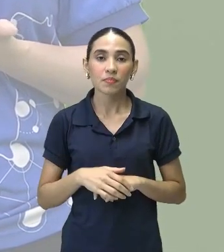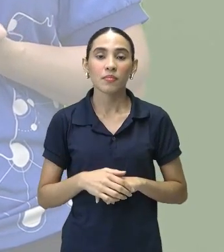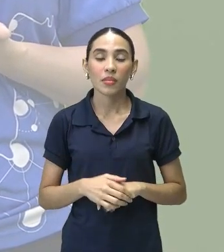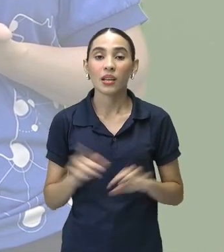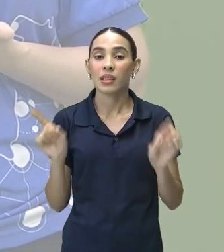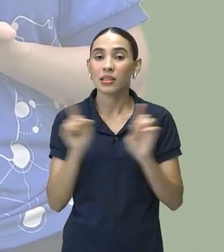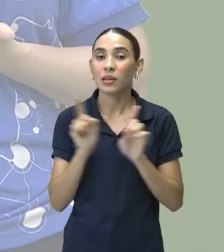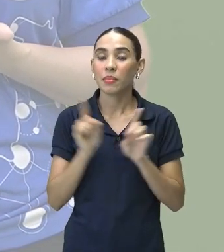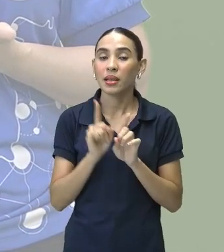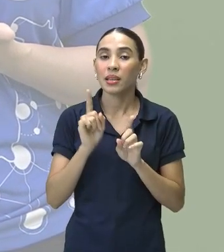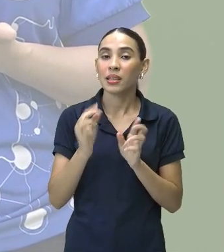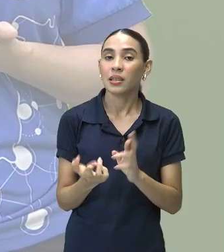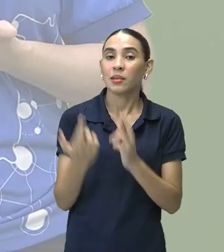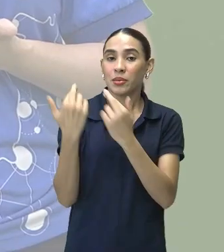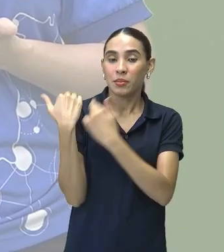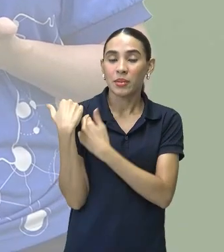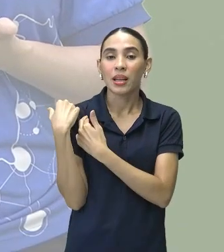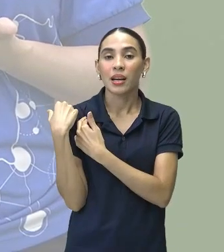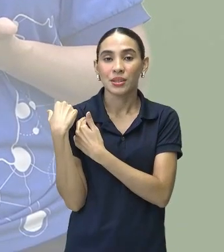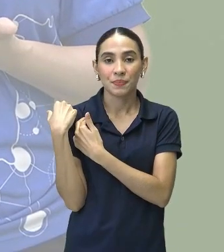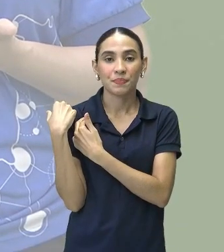e também da responsabilidade